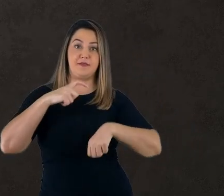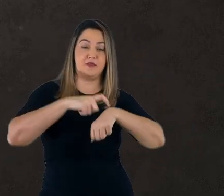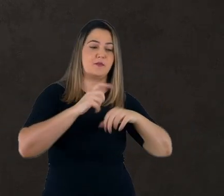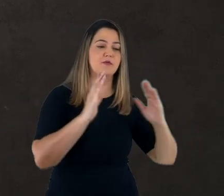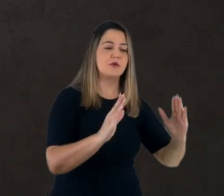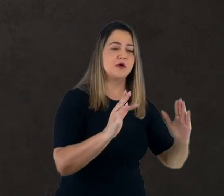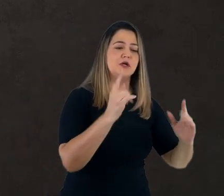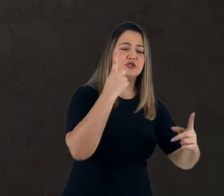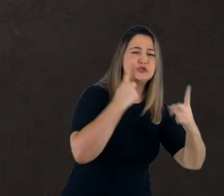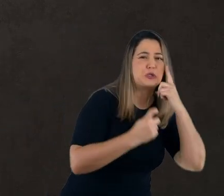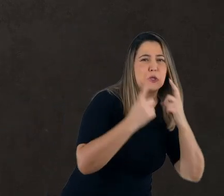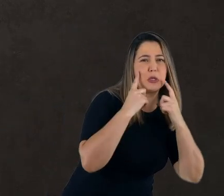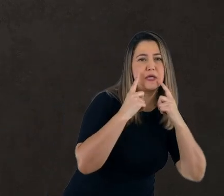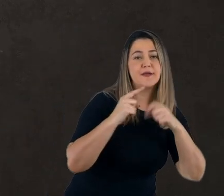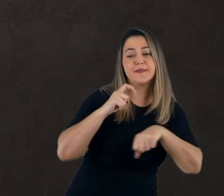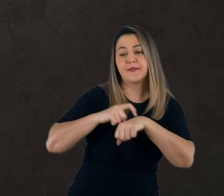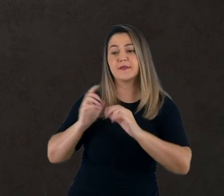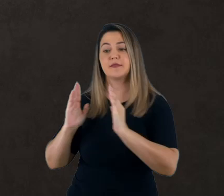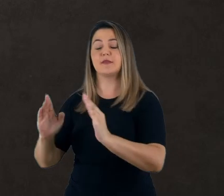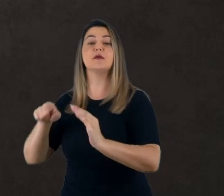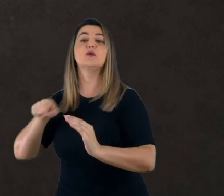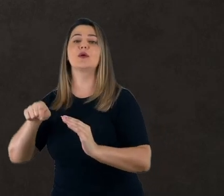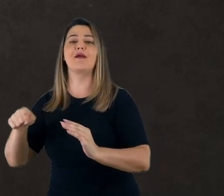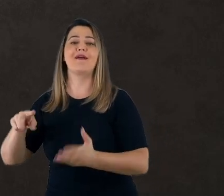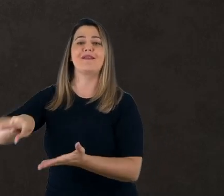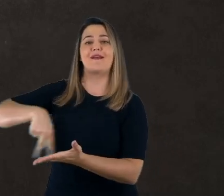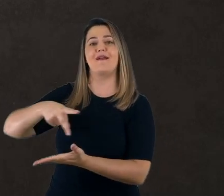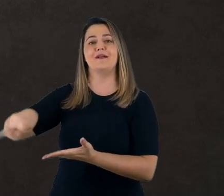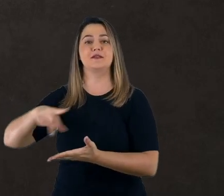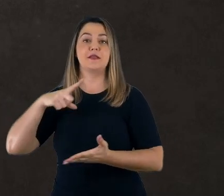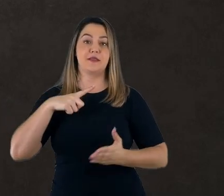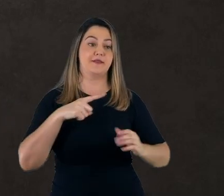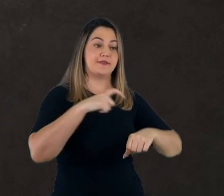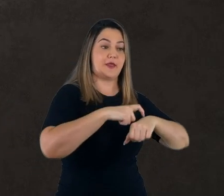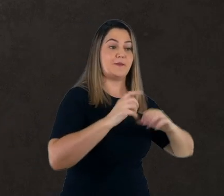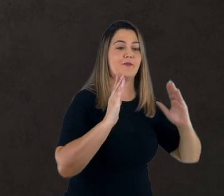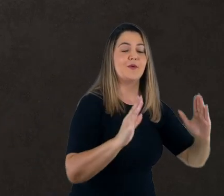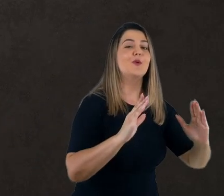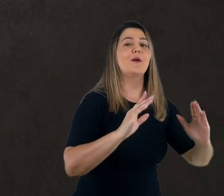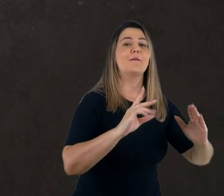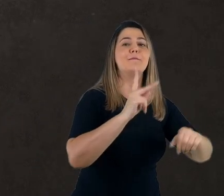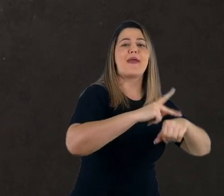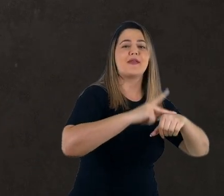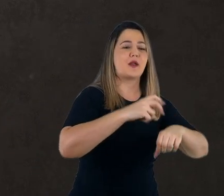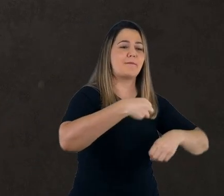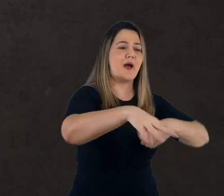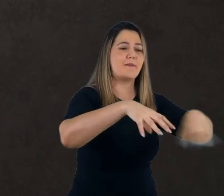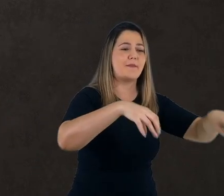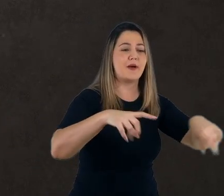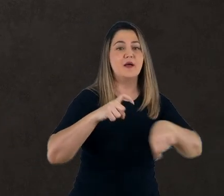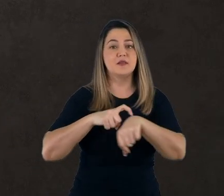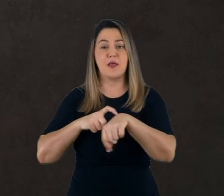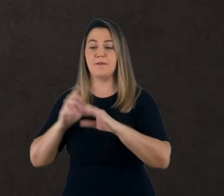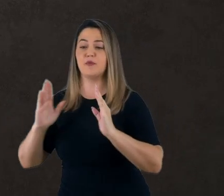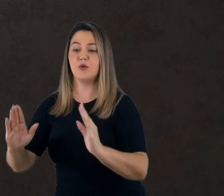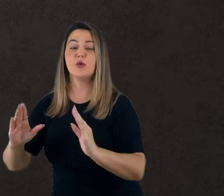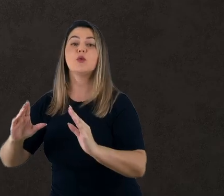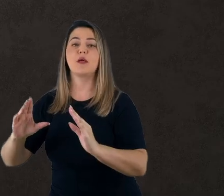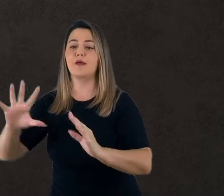tempo de dançar, tempo de espalhar pedras e tempo de ajuntá-las, tempo de abraçar e tempo de